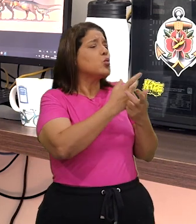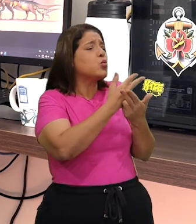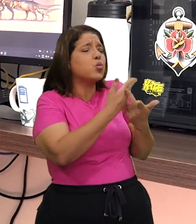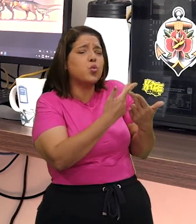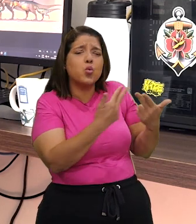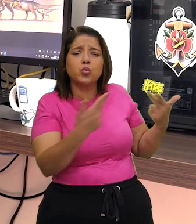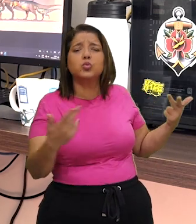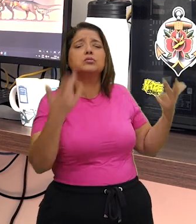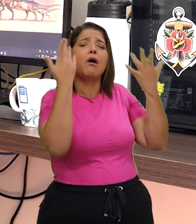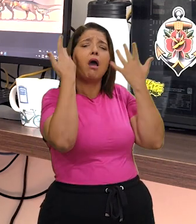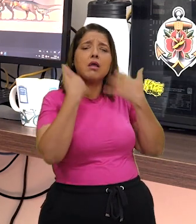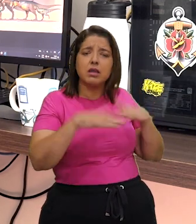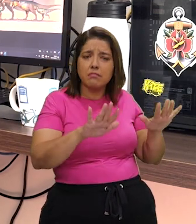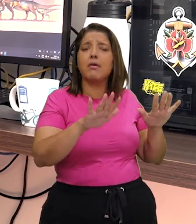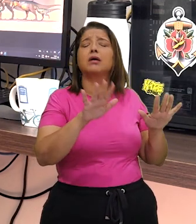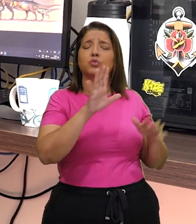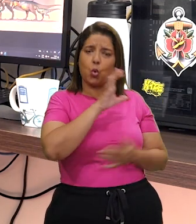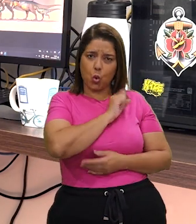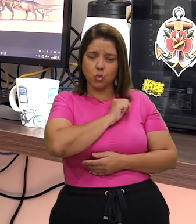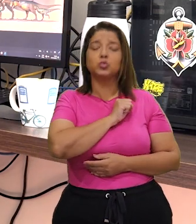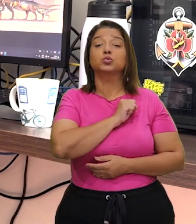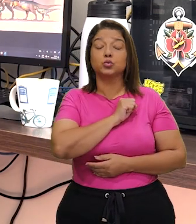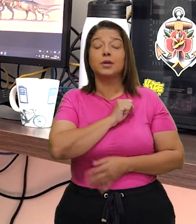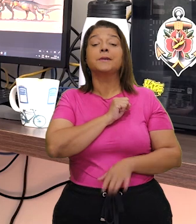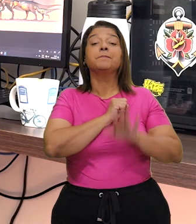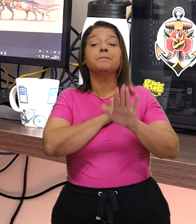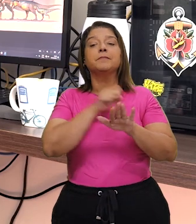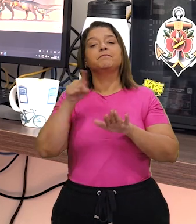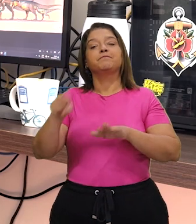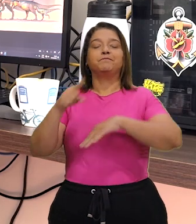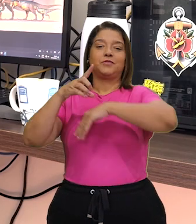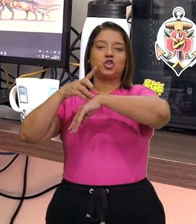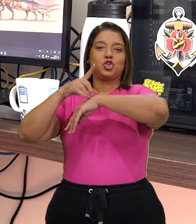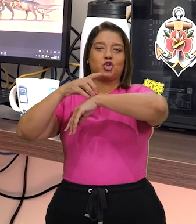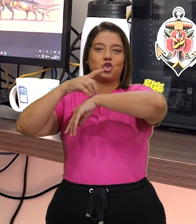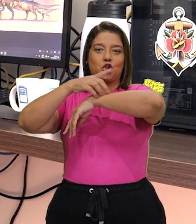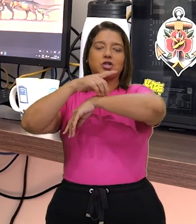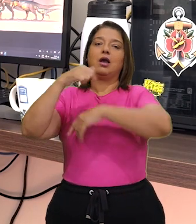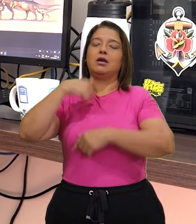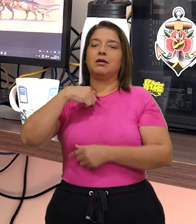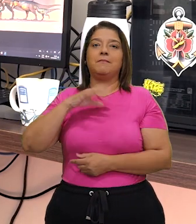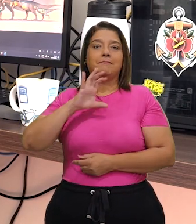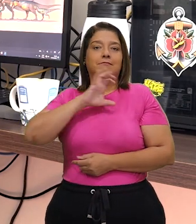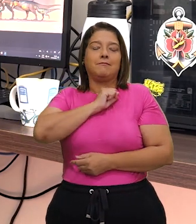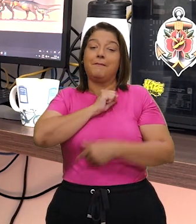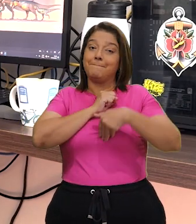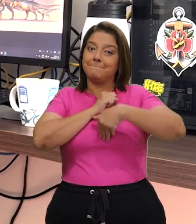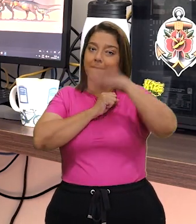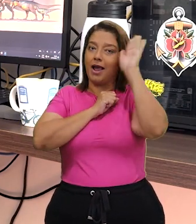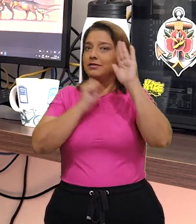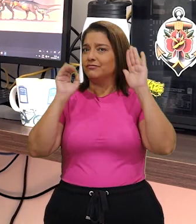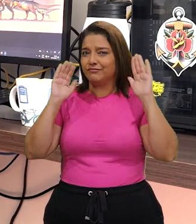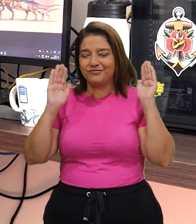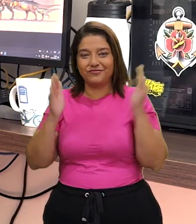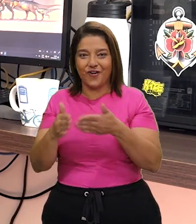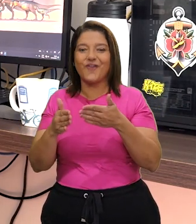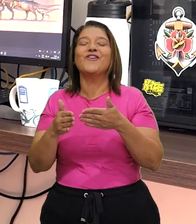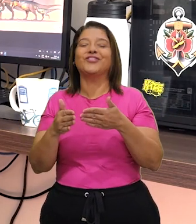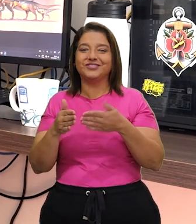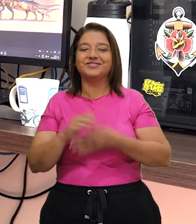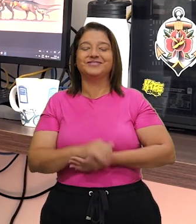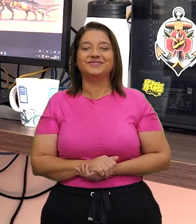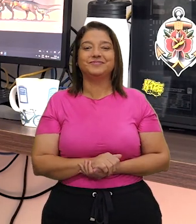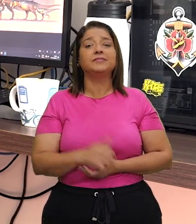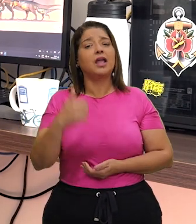um que seja mas os dinossauros Eu tenho um apego muito forte e eu eu